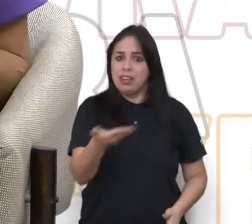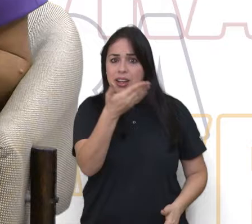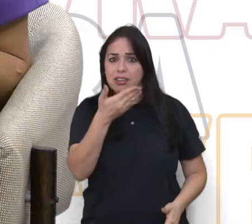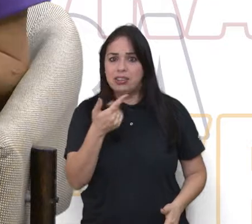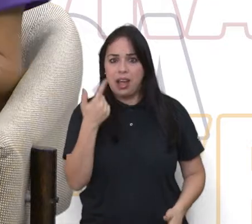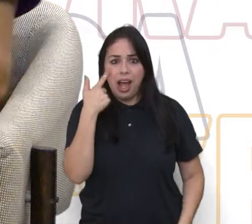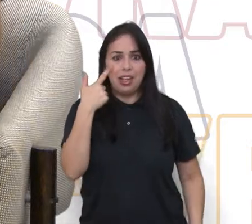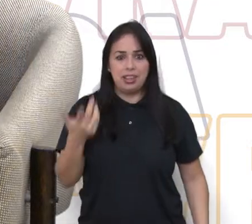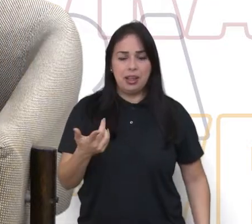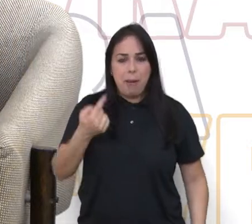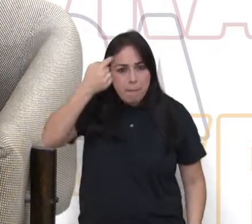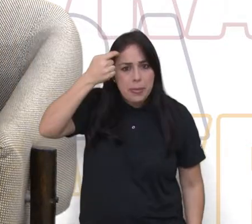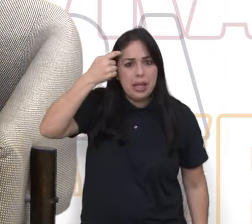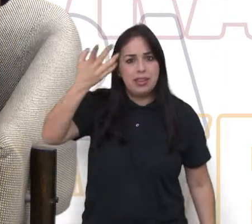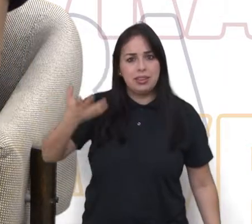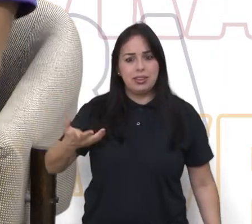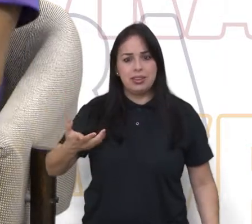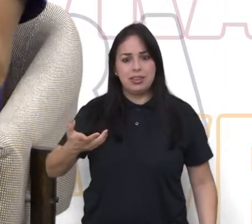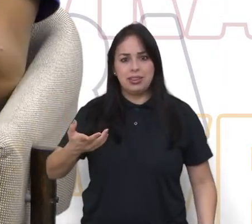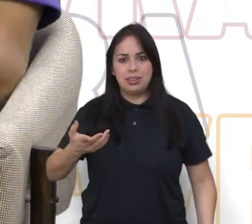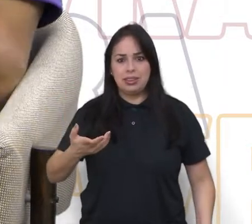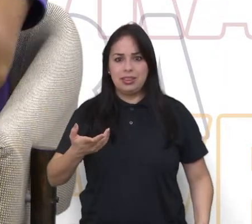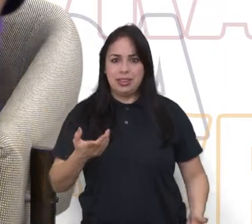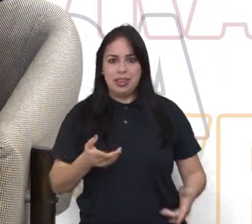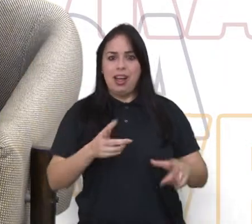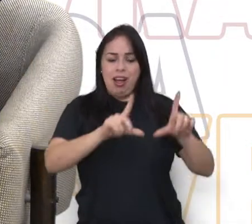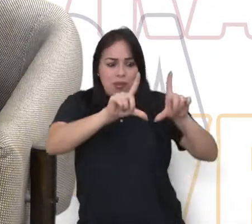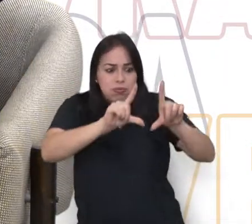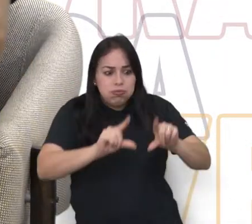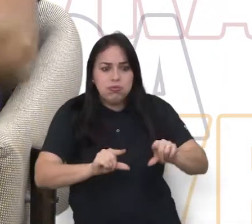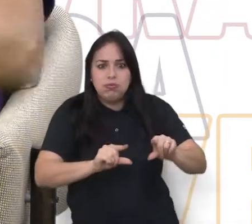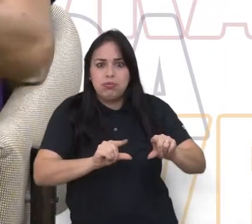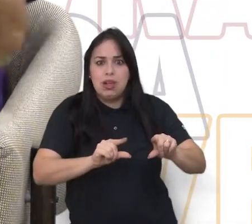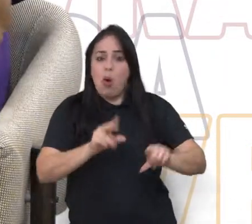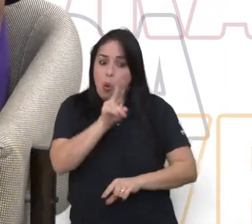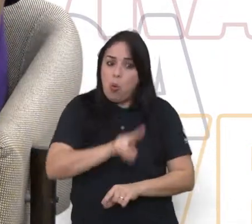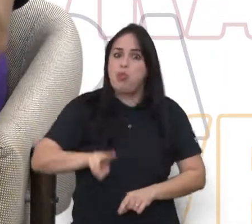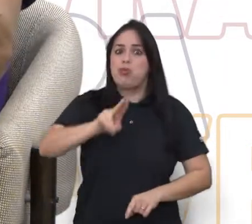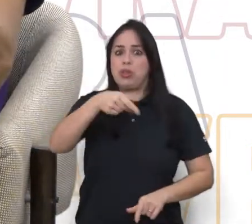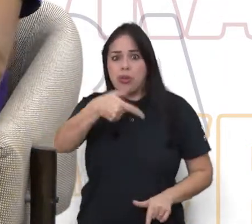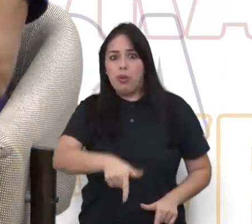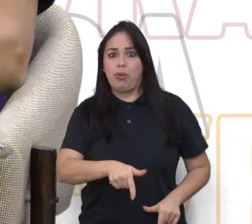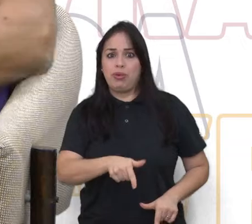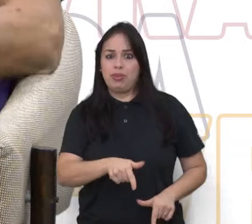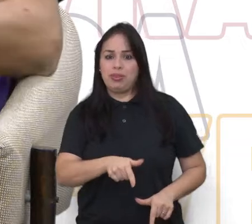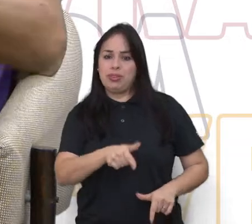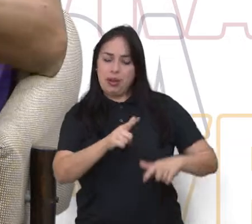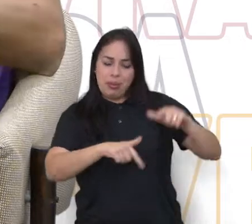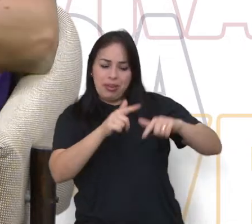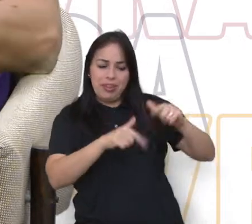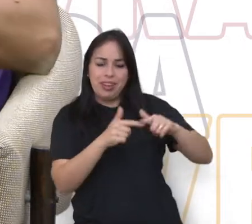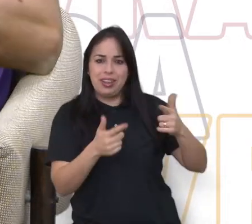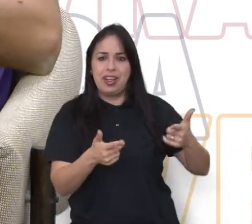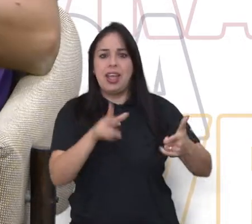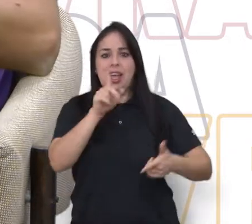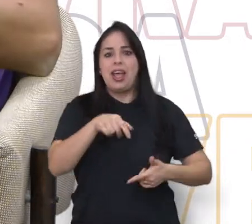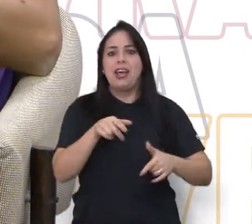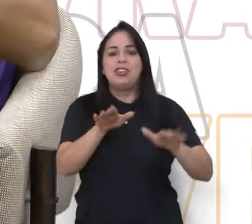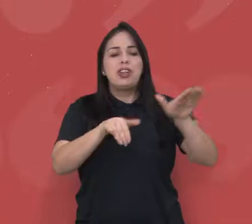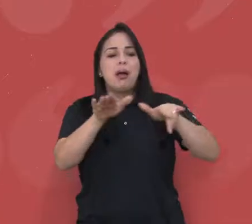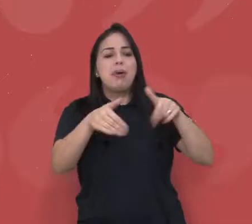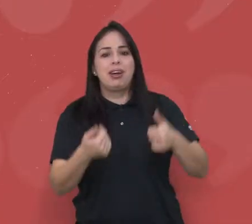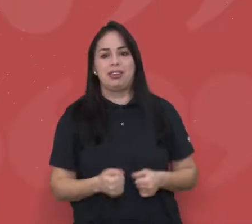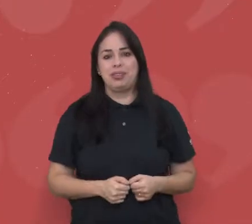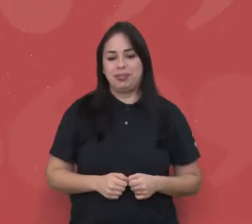recicla aí, repensa aí, recusa aí, reduz aí, reutiliza aí. É um chamado para essa